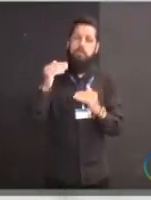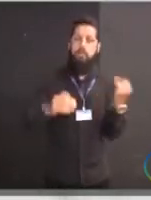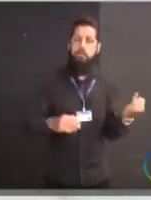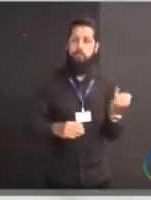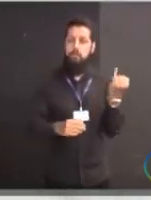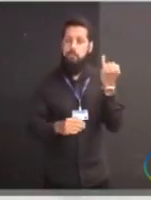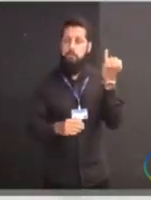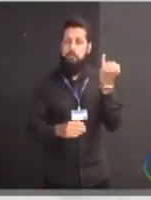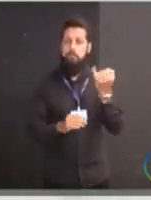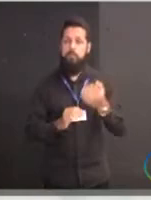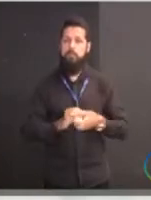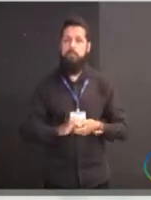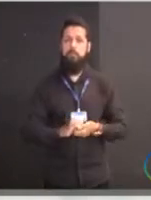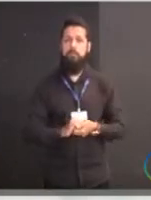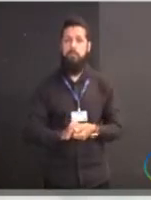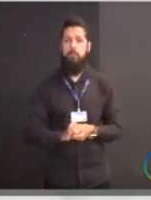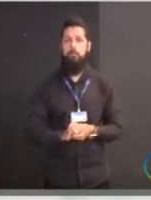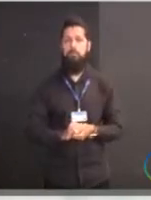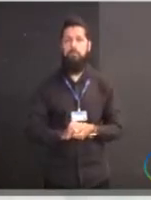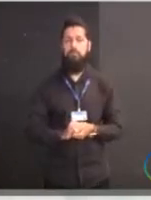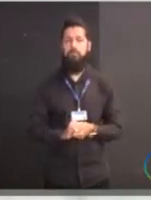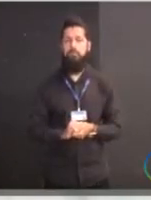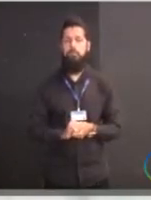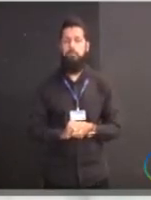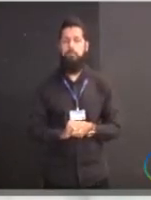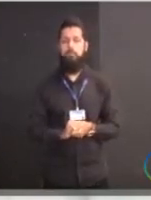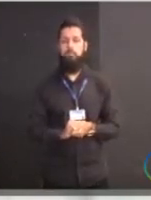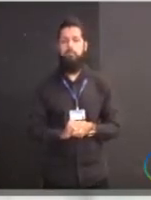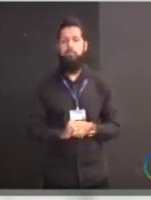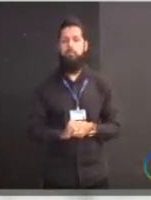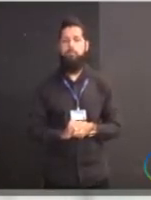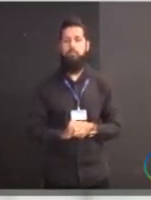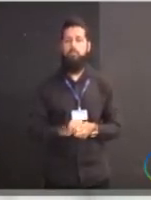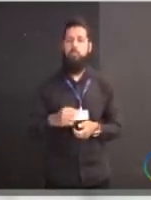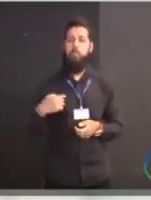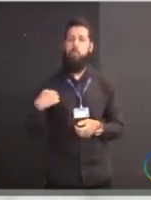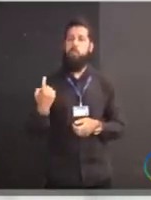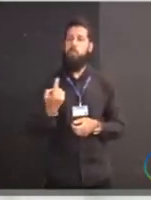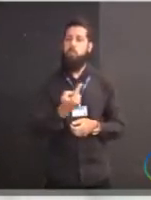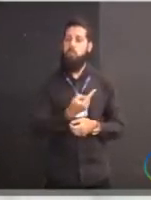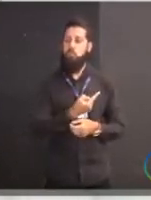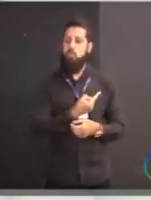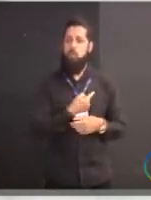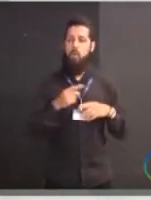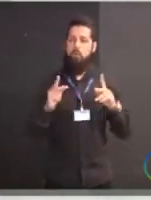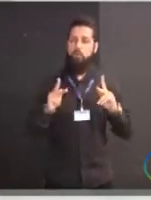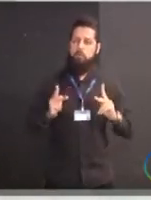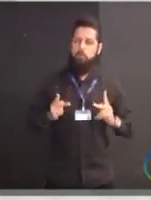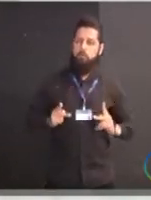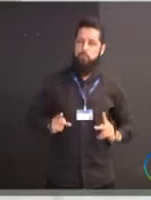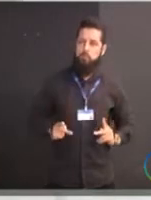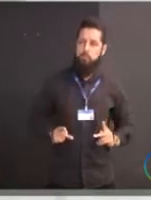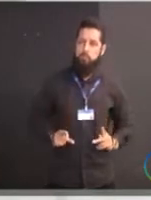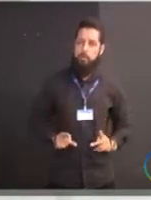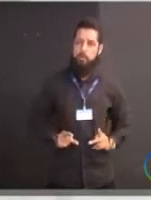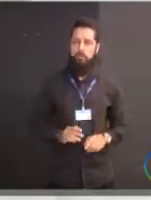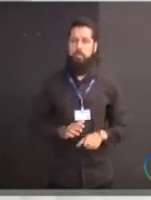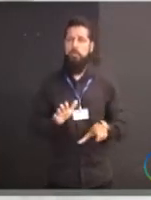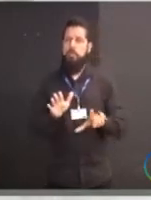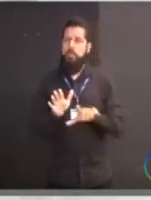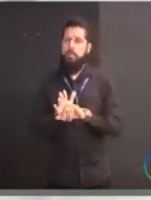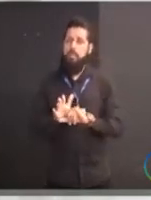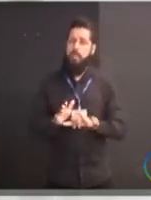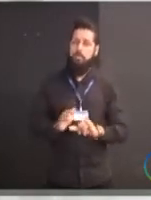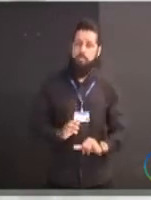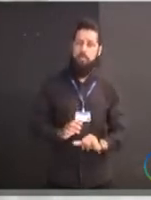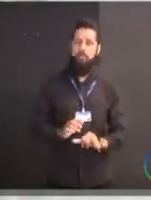sua extensão em todas as vanguardas do pensamento humano. Todas as grandes metrópoles